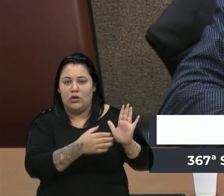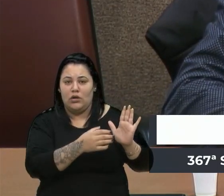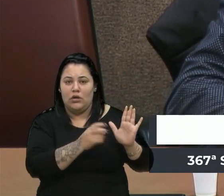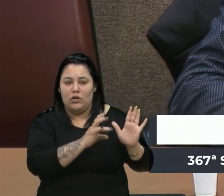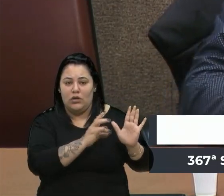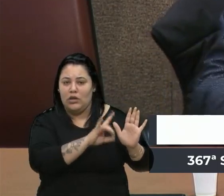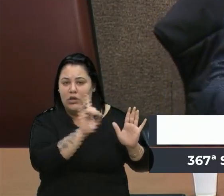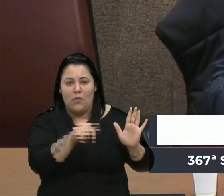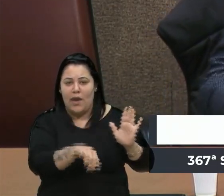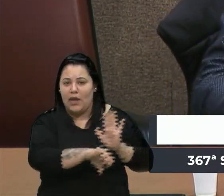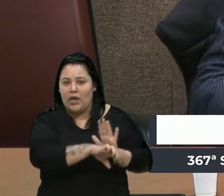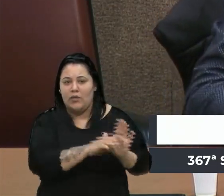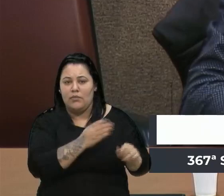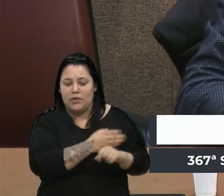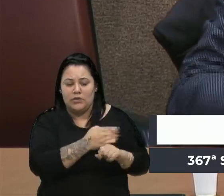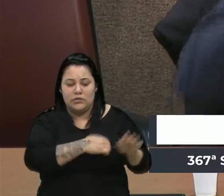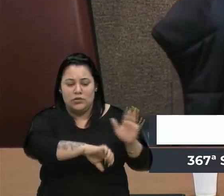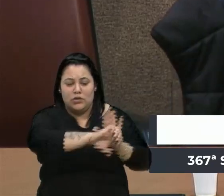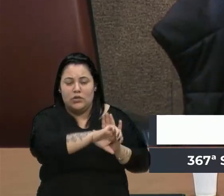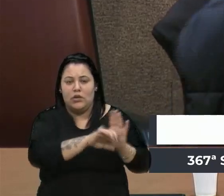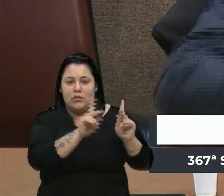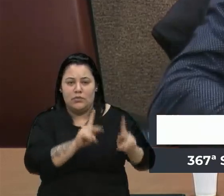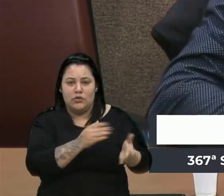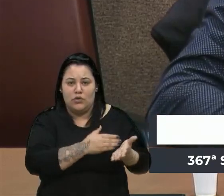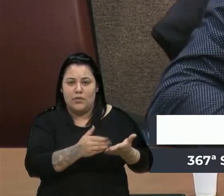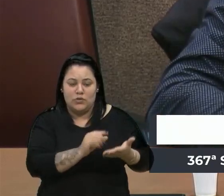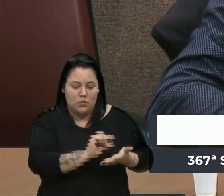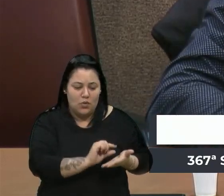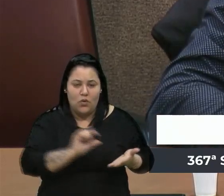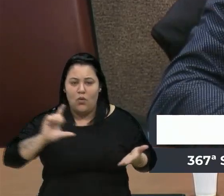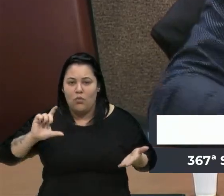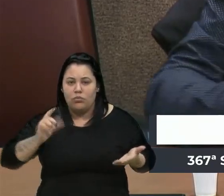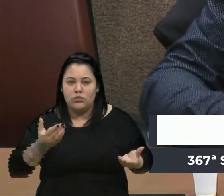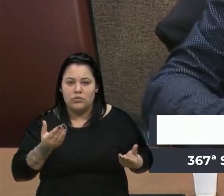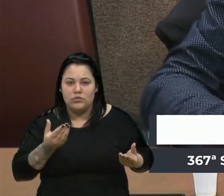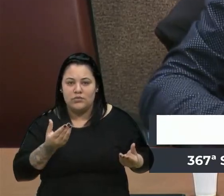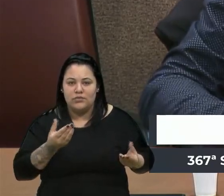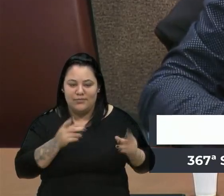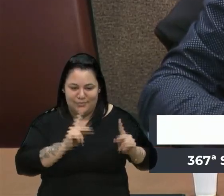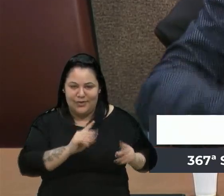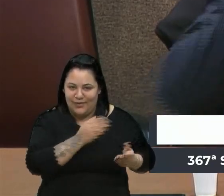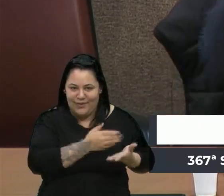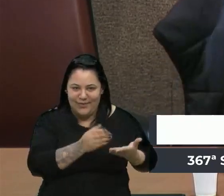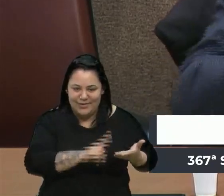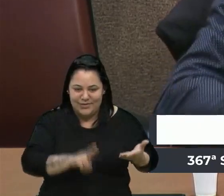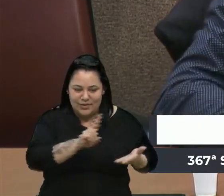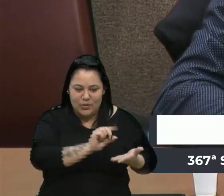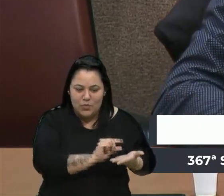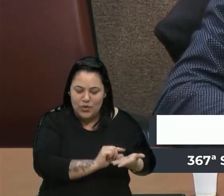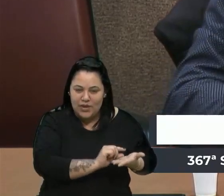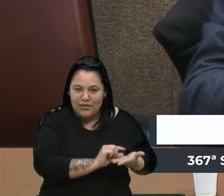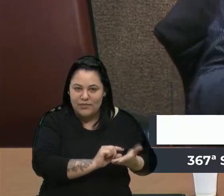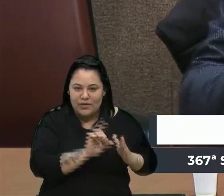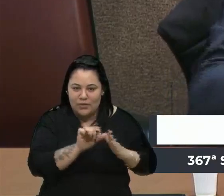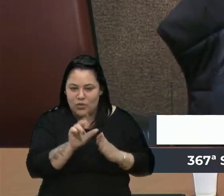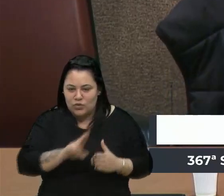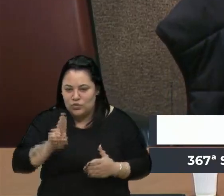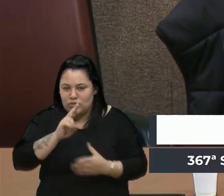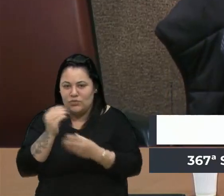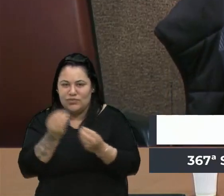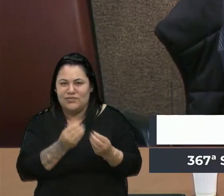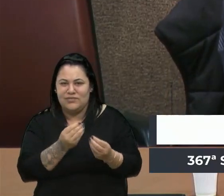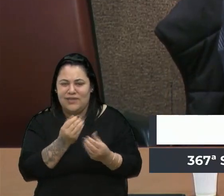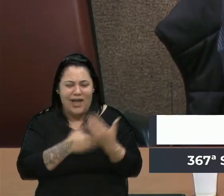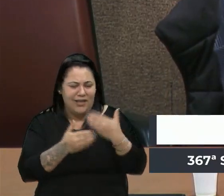E a pessoa começa como? Com bastante ou com pouco? Ela começa com pouco, para chegar no bastante. Então está tudo